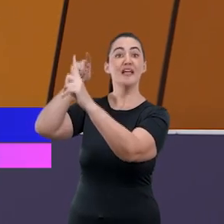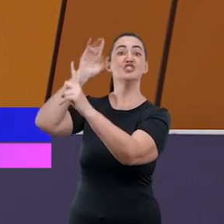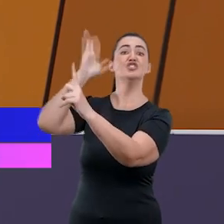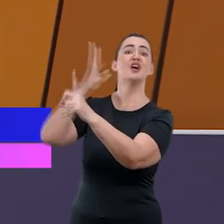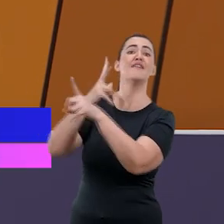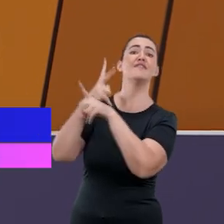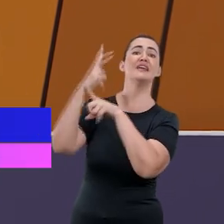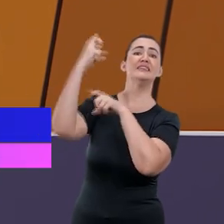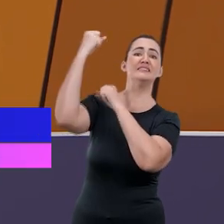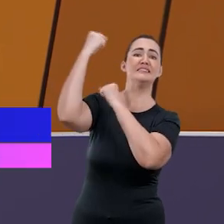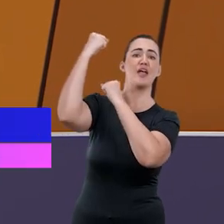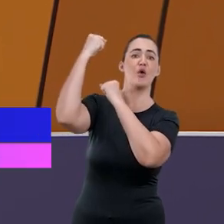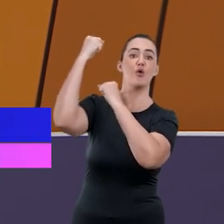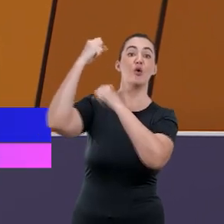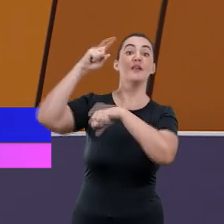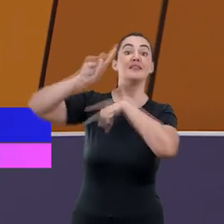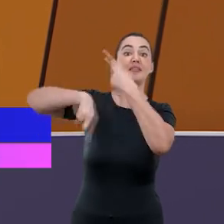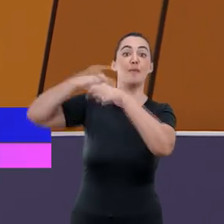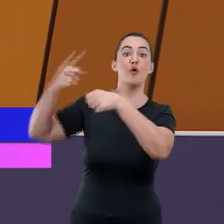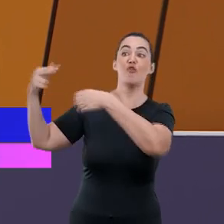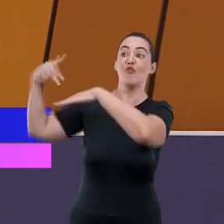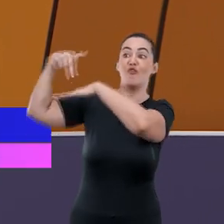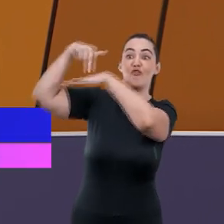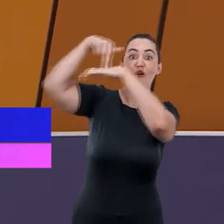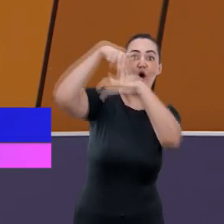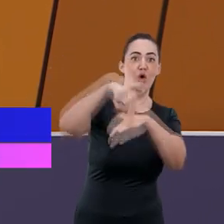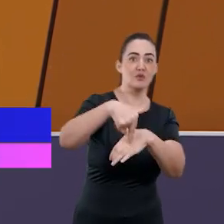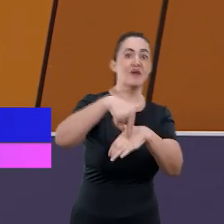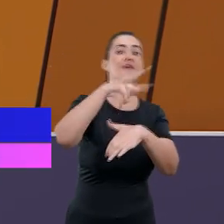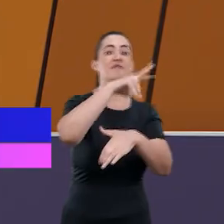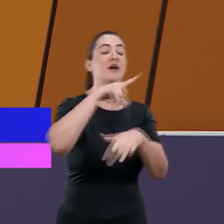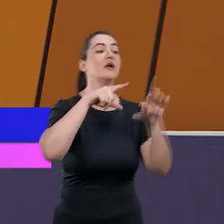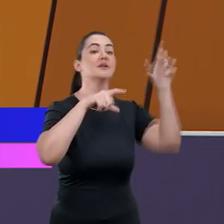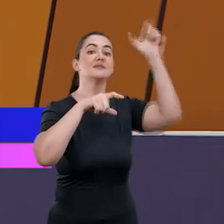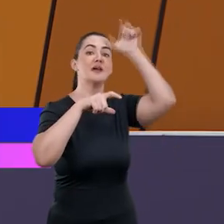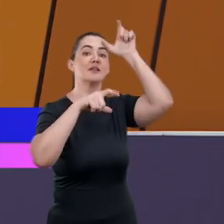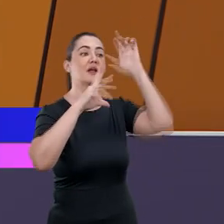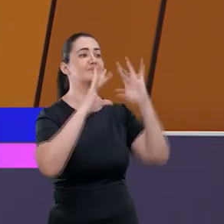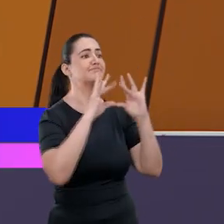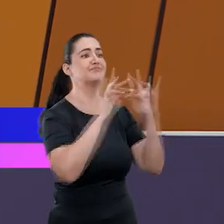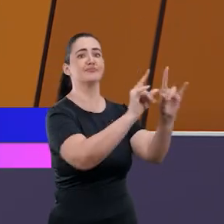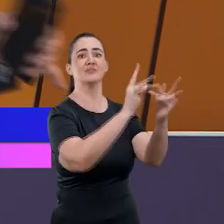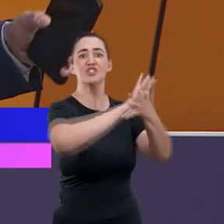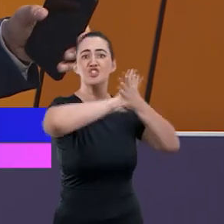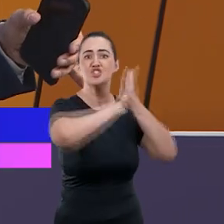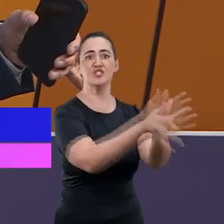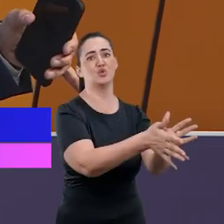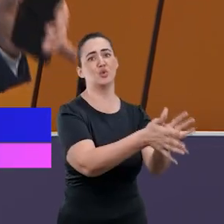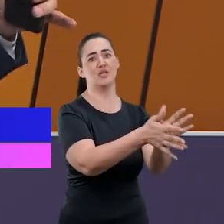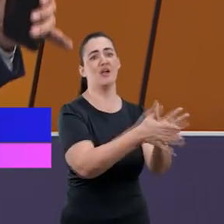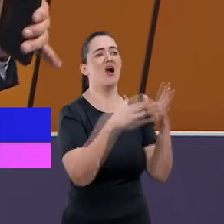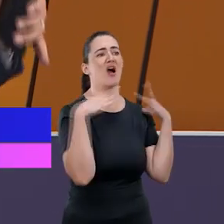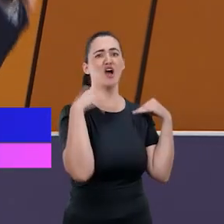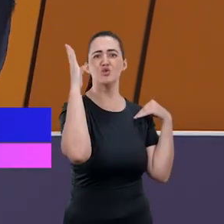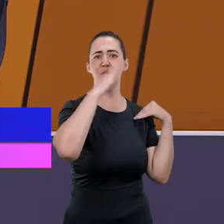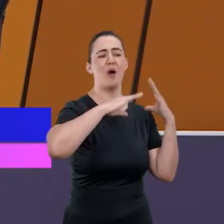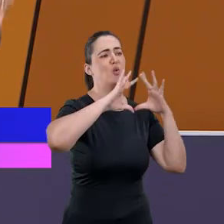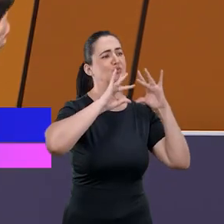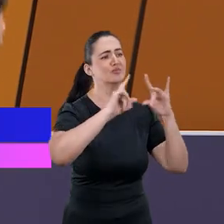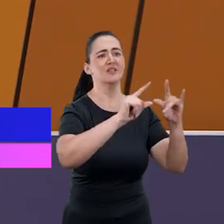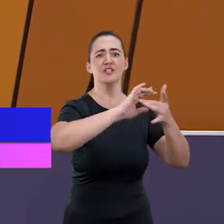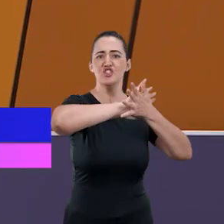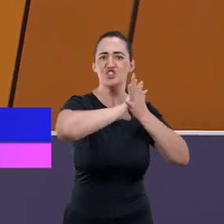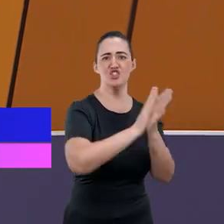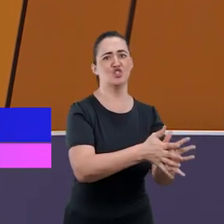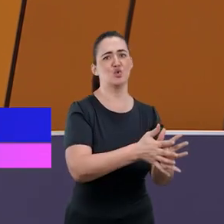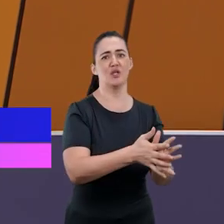no dia que ele voltar, ele vai destruir Satanás e os seus anjos e nós nunca mais teremos